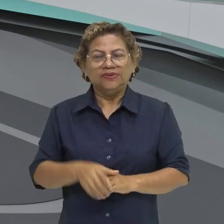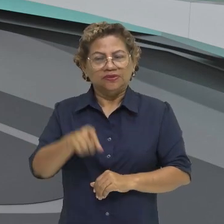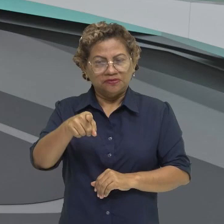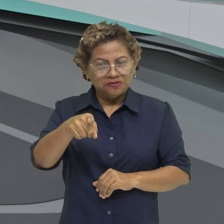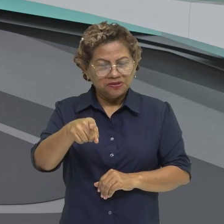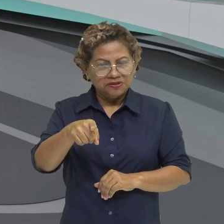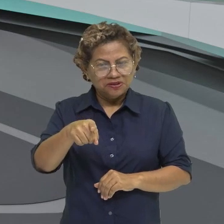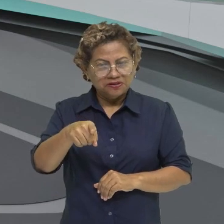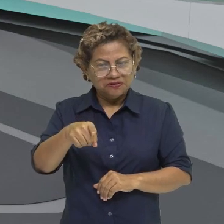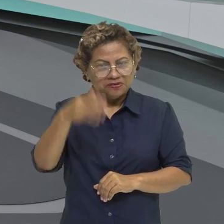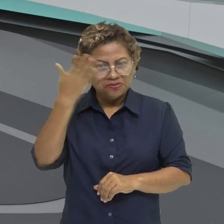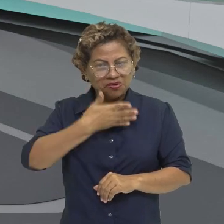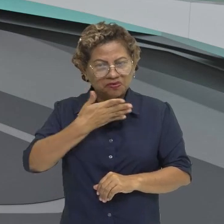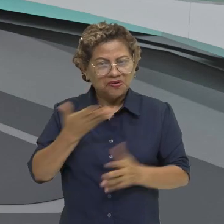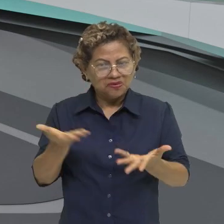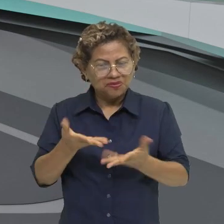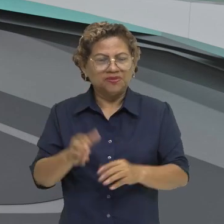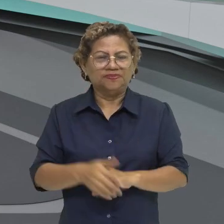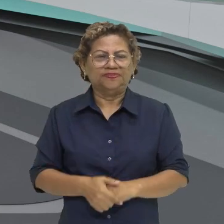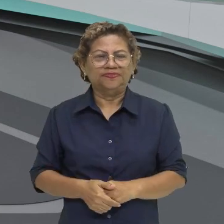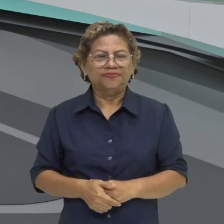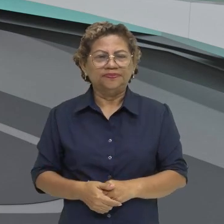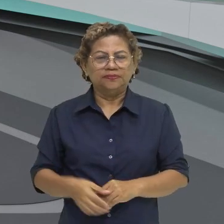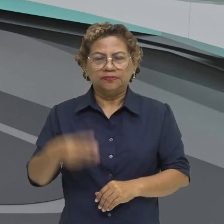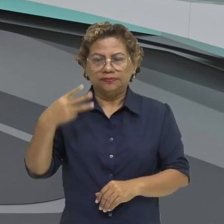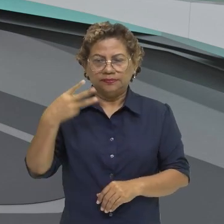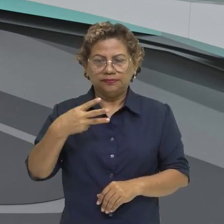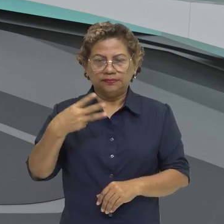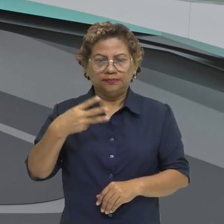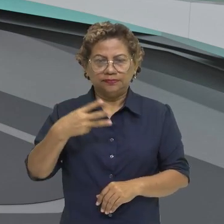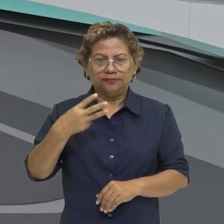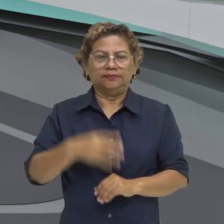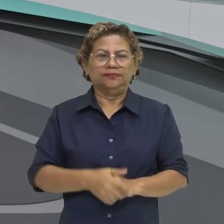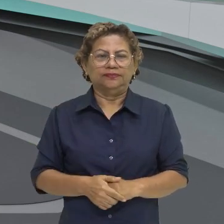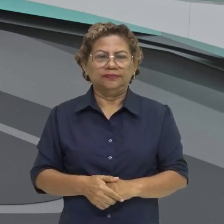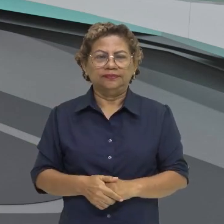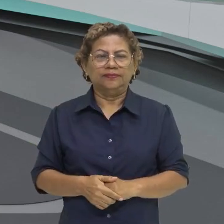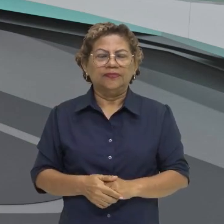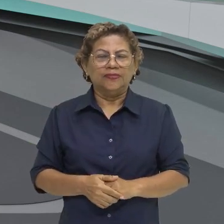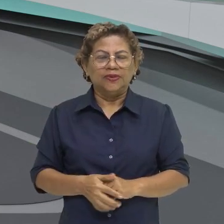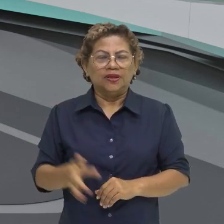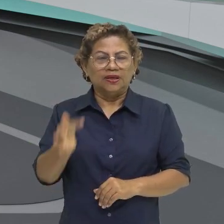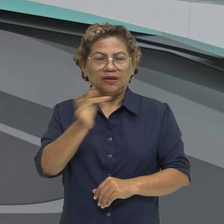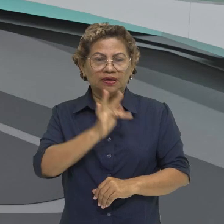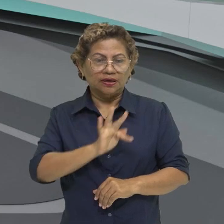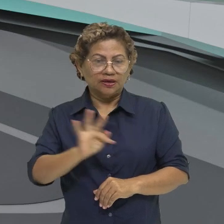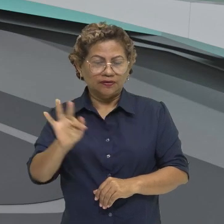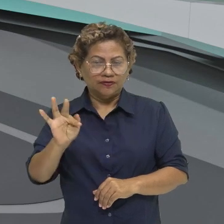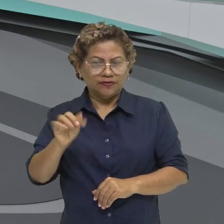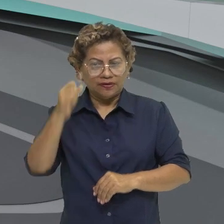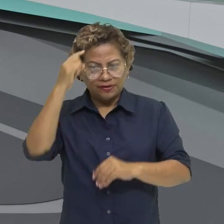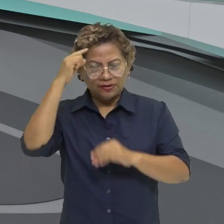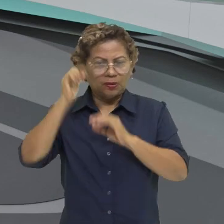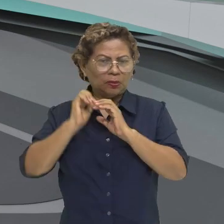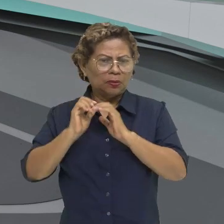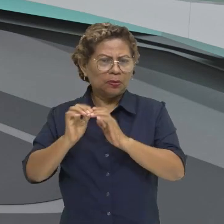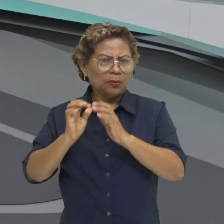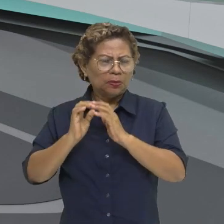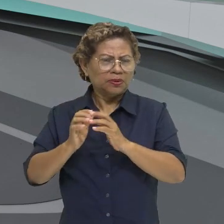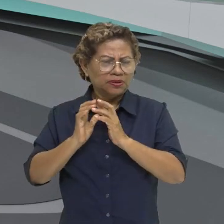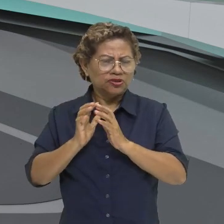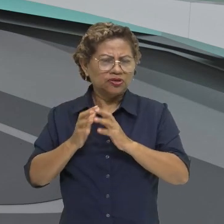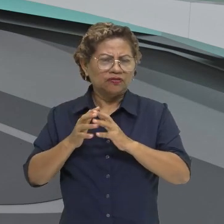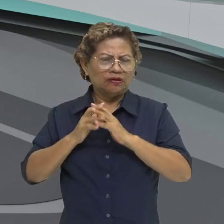vai comprovar isso hoje. Terceira função é a função cognitiva. Como é que é isso, professora? A